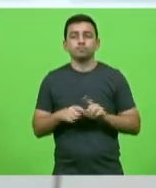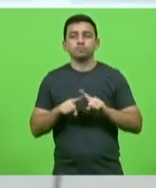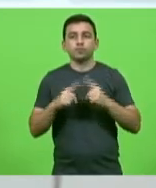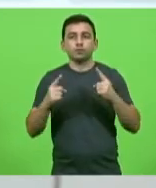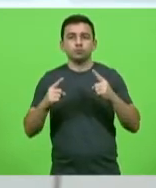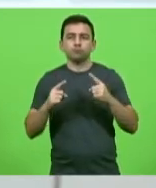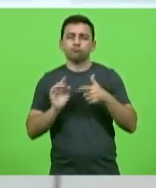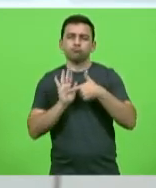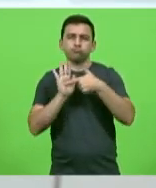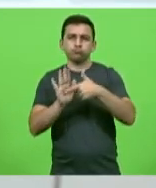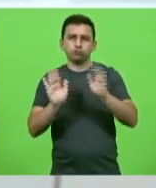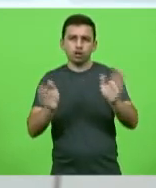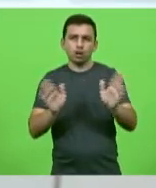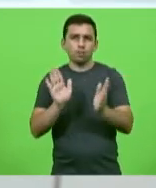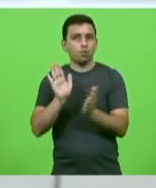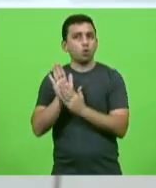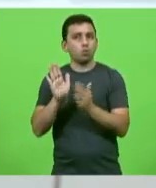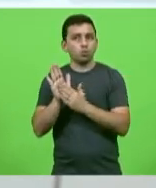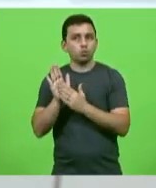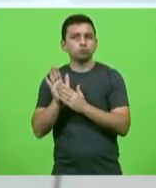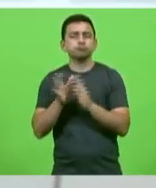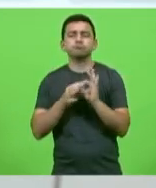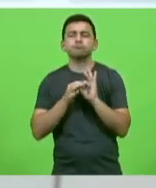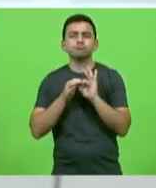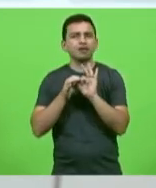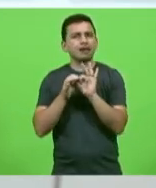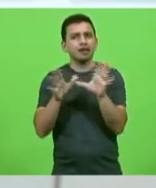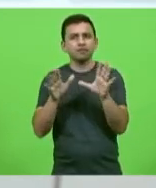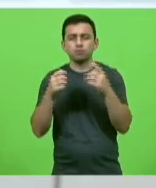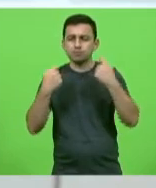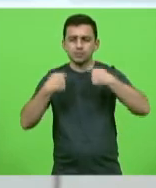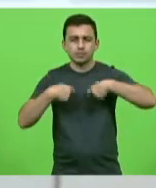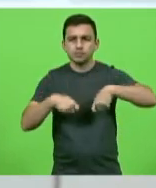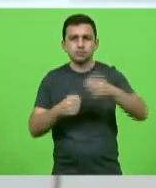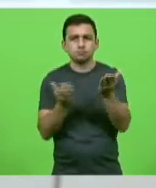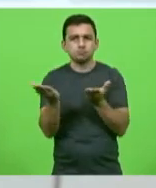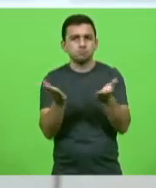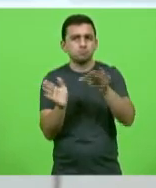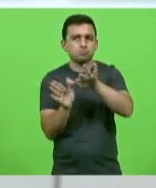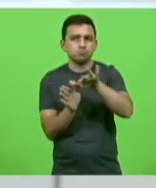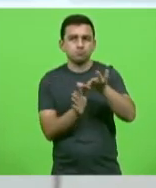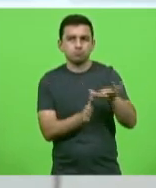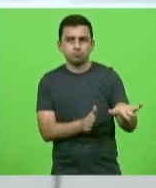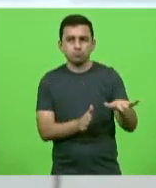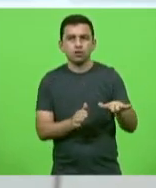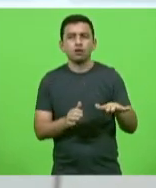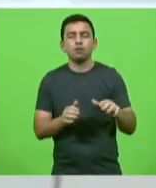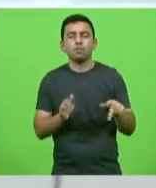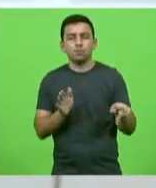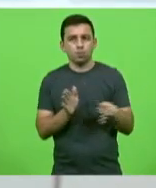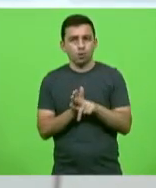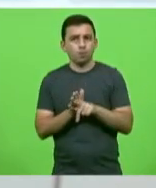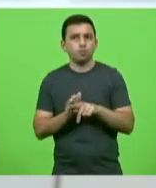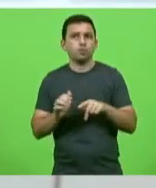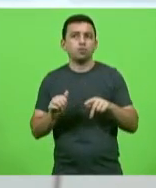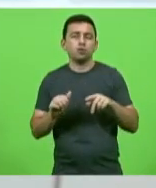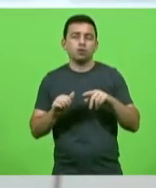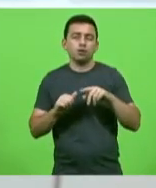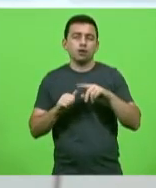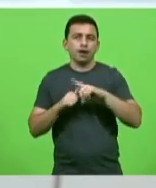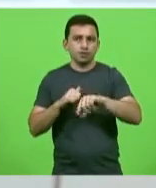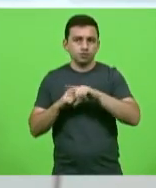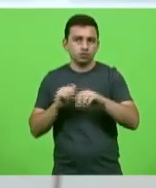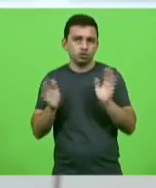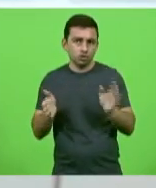exposto propomos que seja autorizado a dispensa de licitação na forma no disposto no artigo a pior